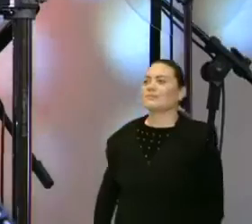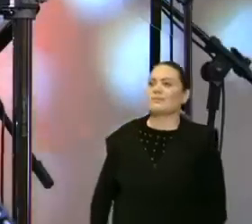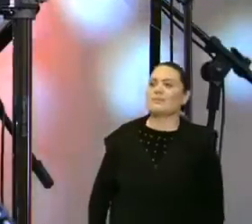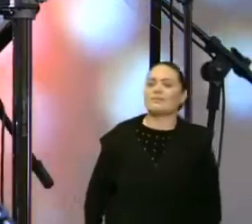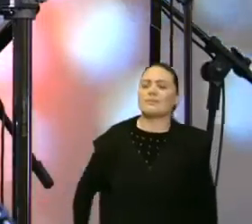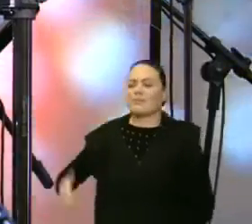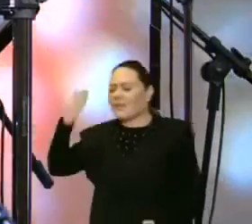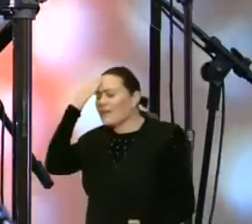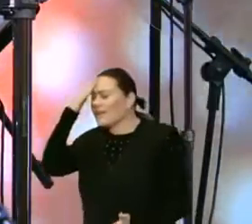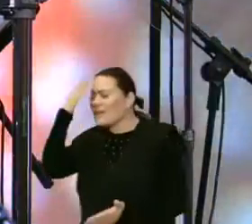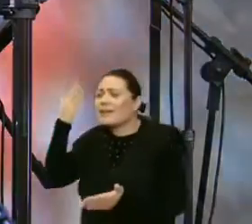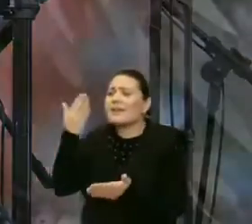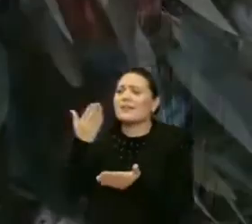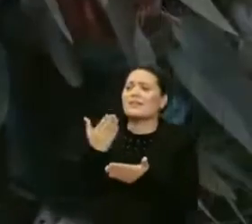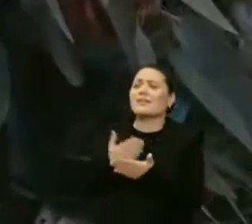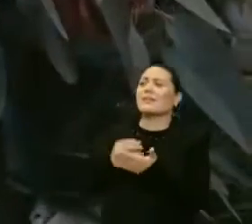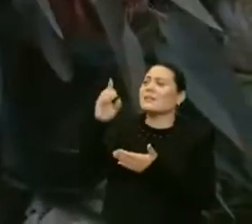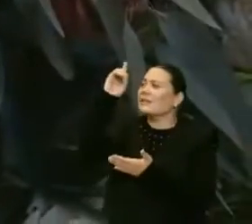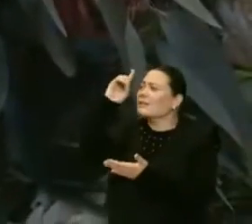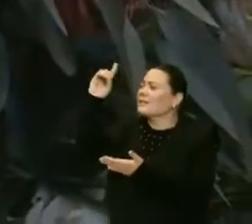Ele é a nossa vida.